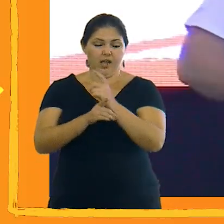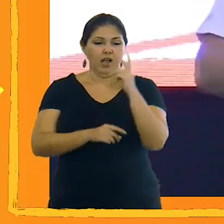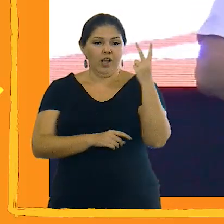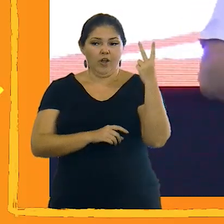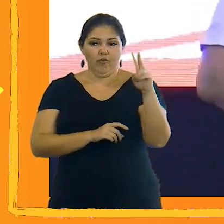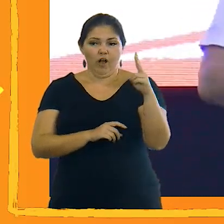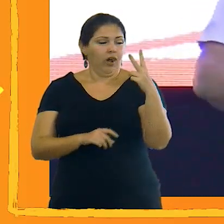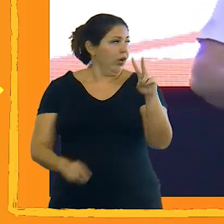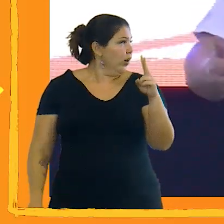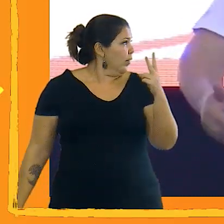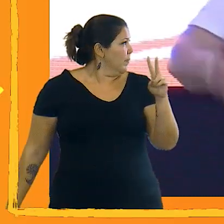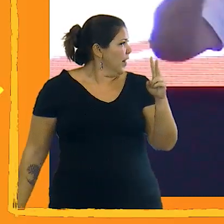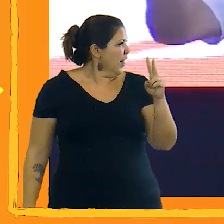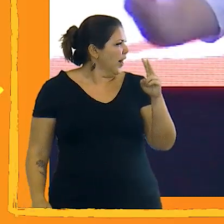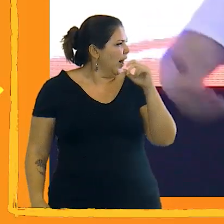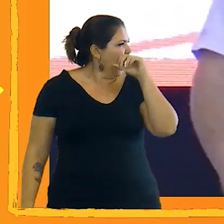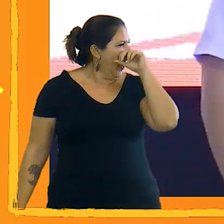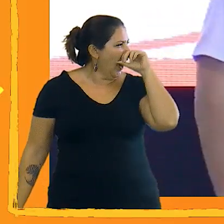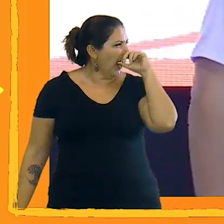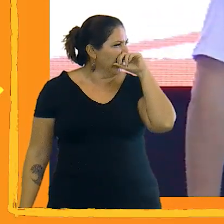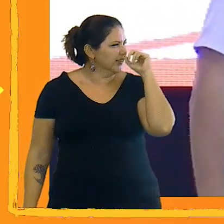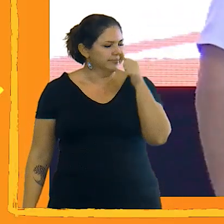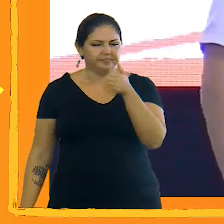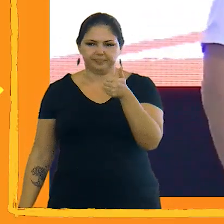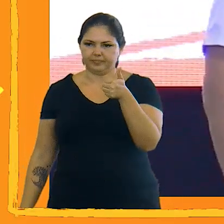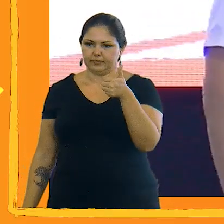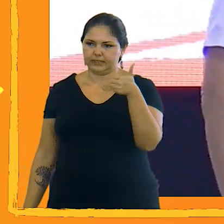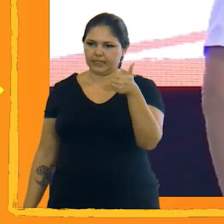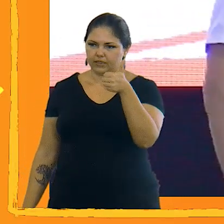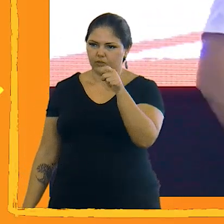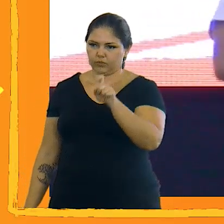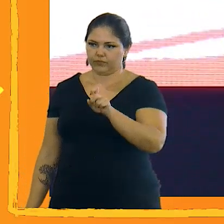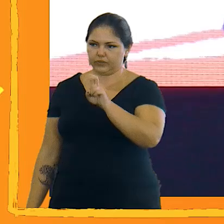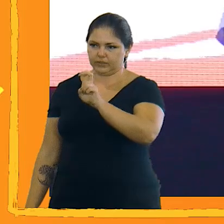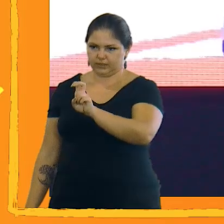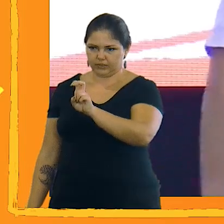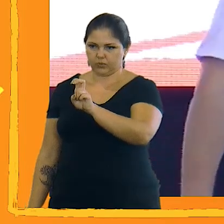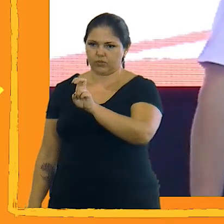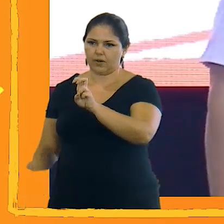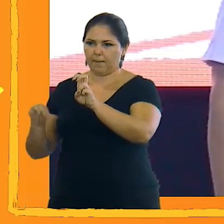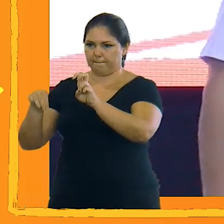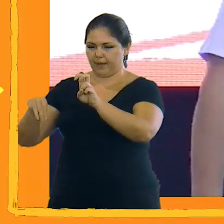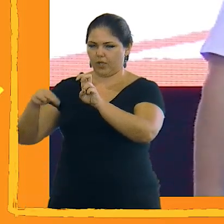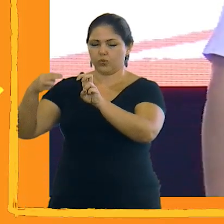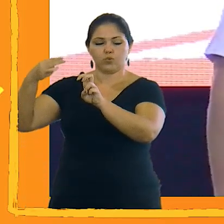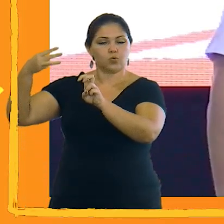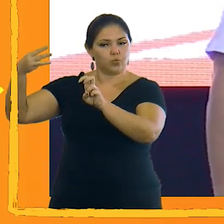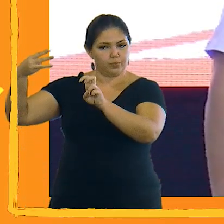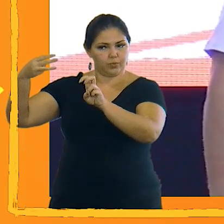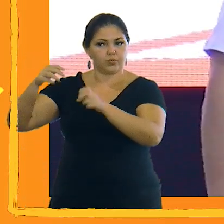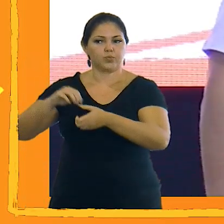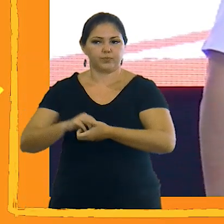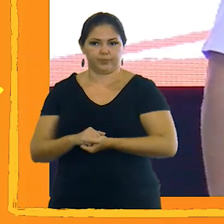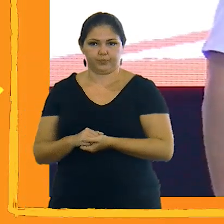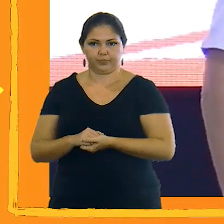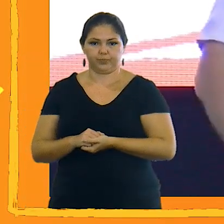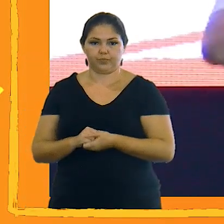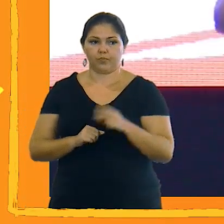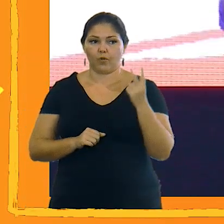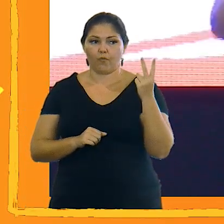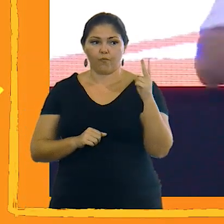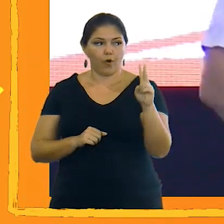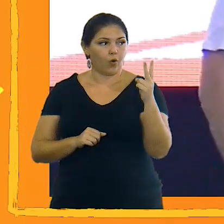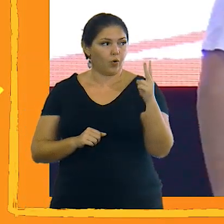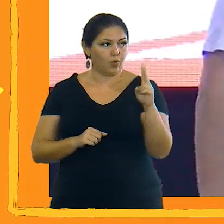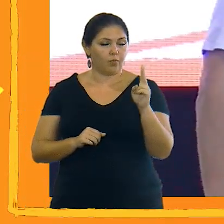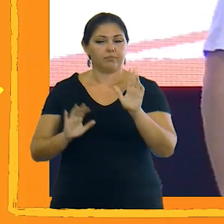por 112,5 m c de água Esse é o meu volume certo daqui